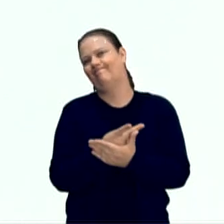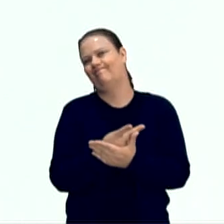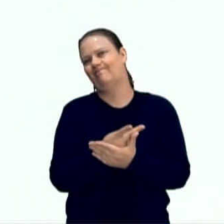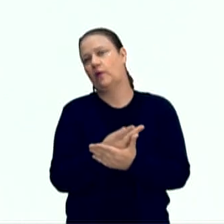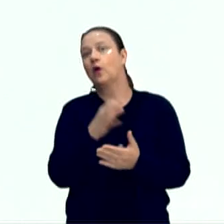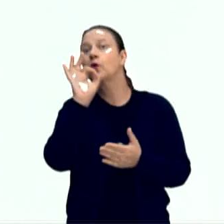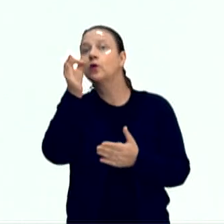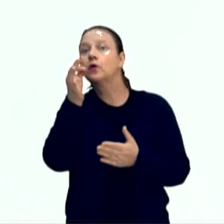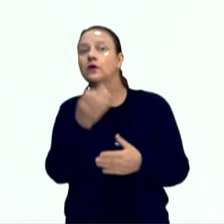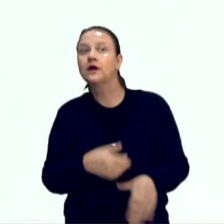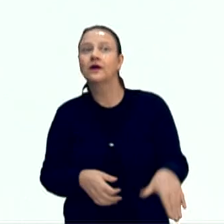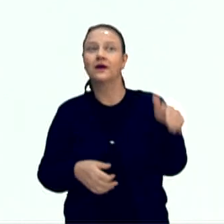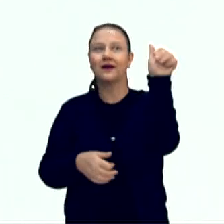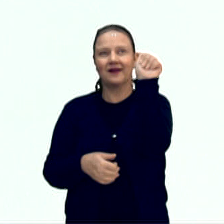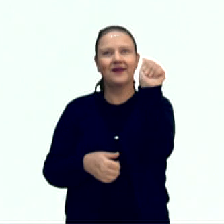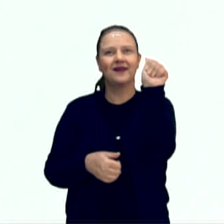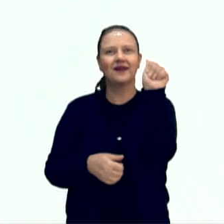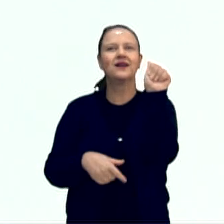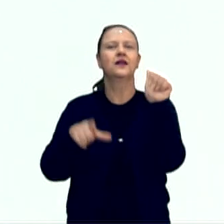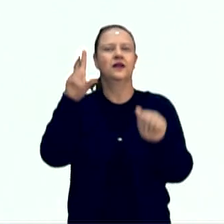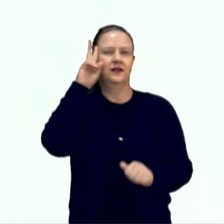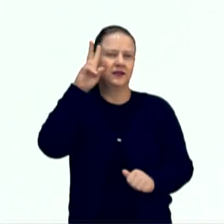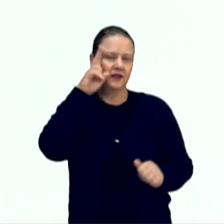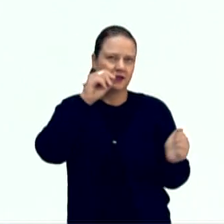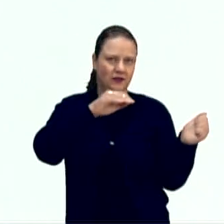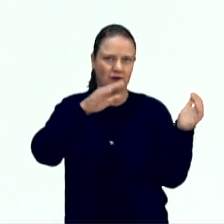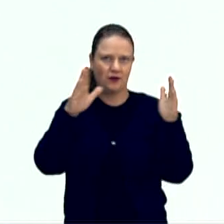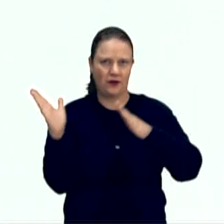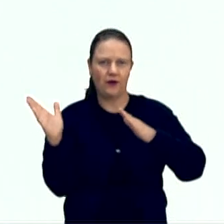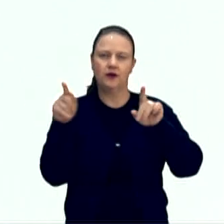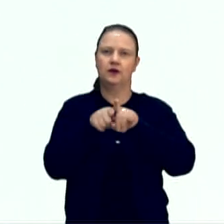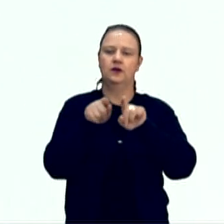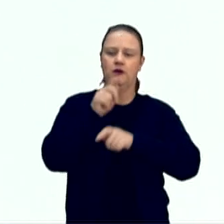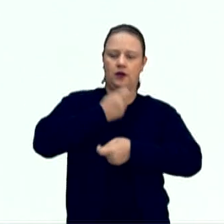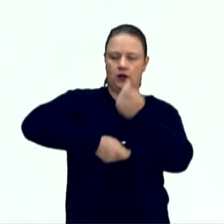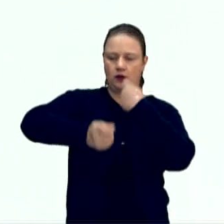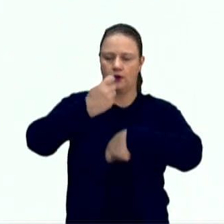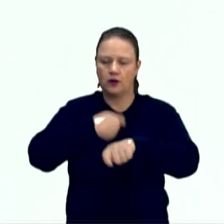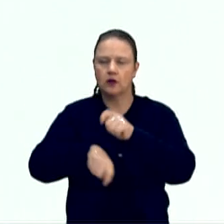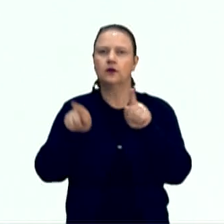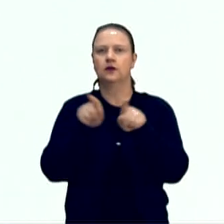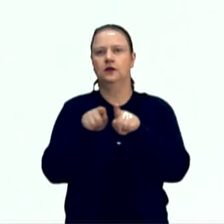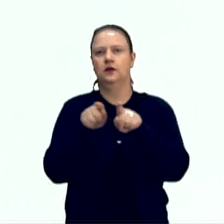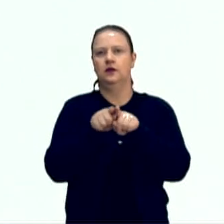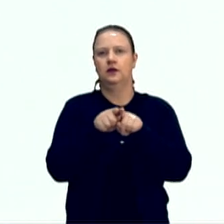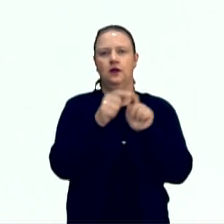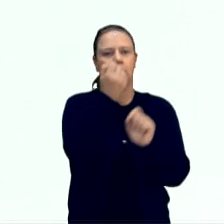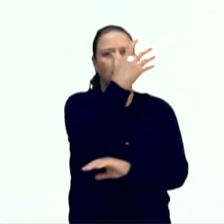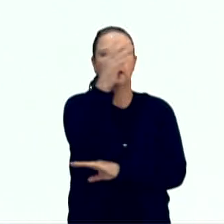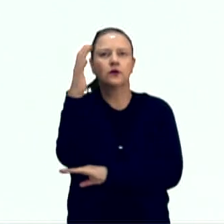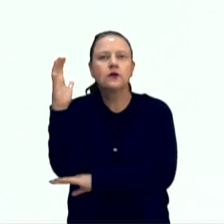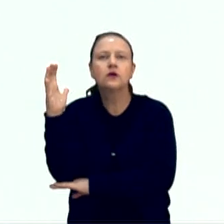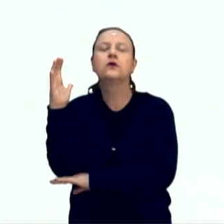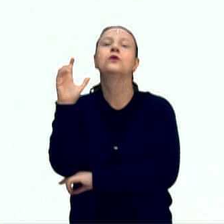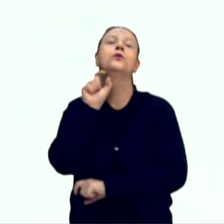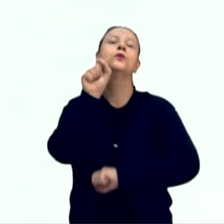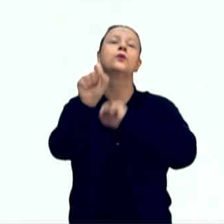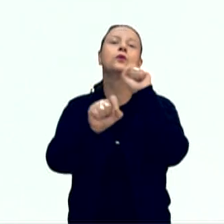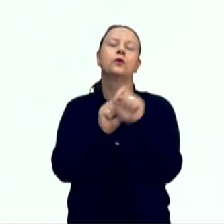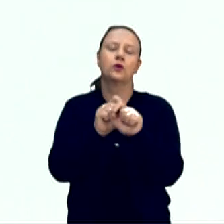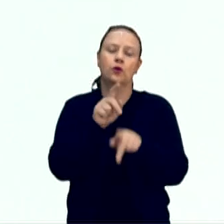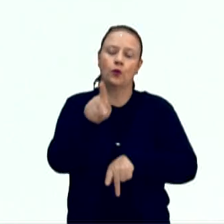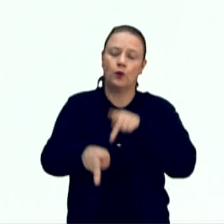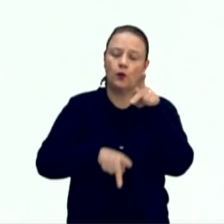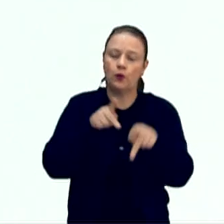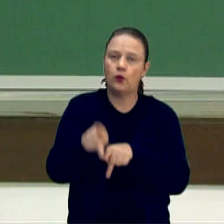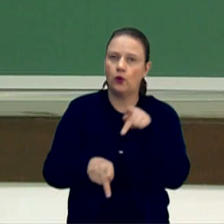correto é a letra A. São os fatores históricos, econômicos e naturais que fazem com que a